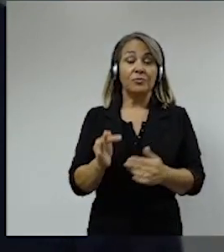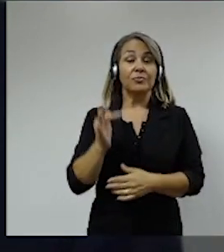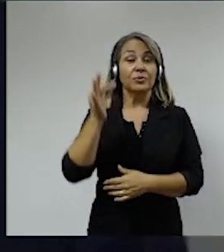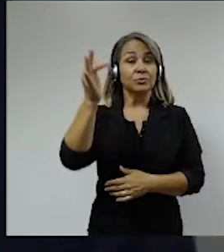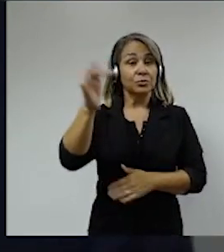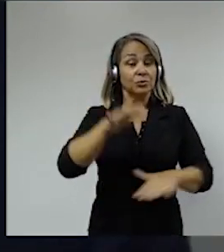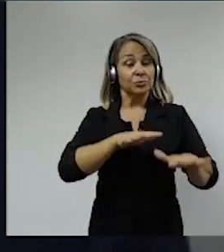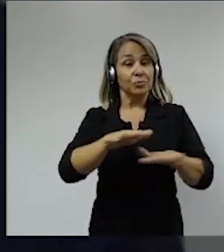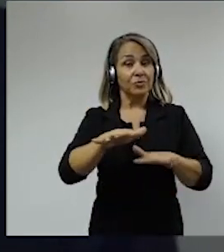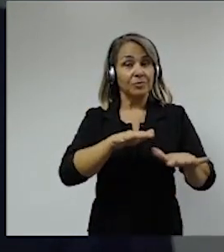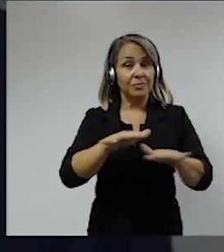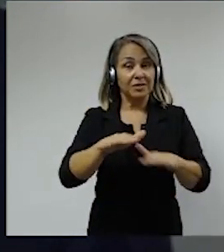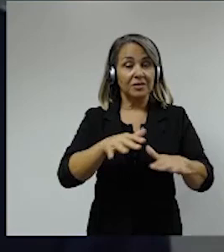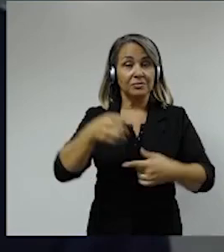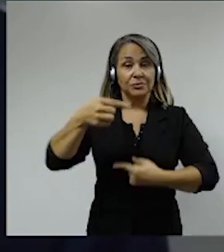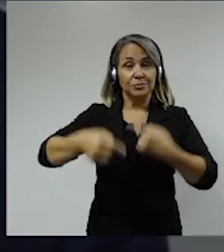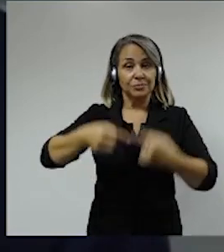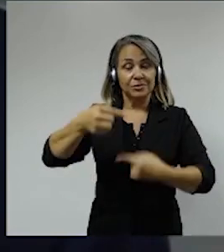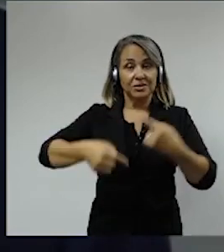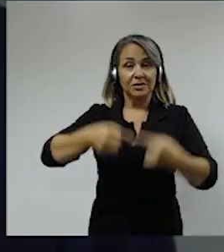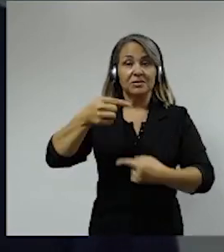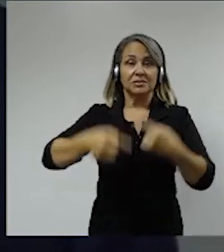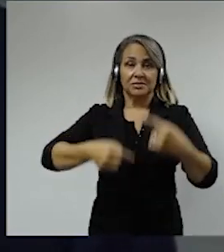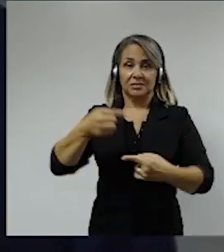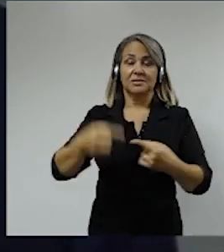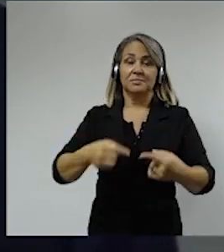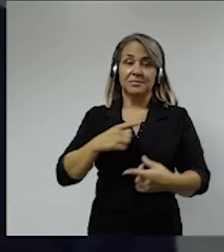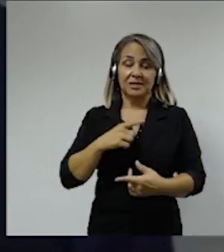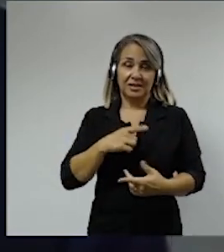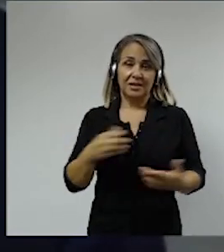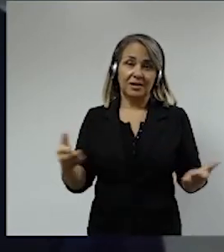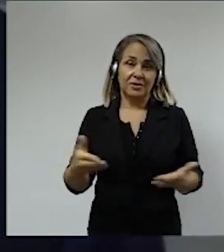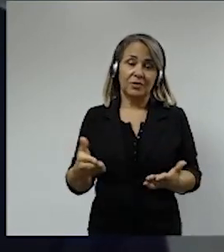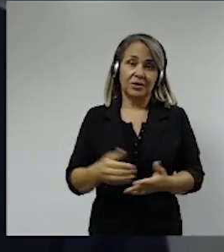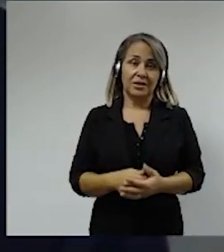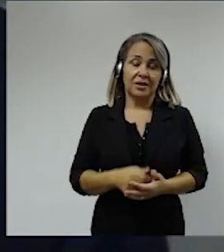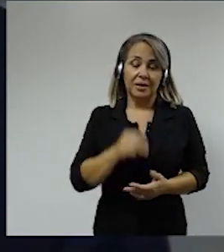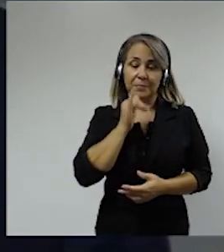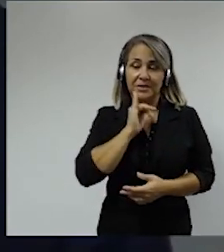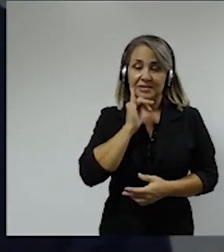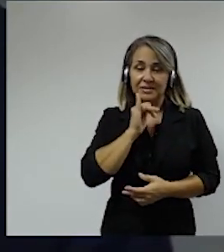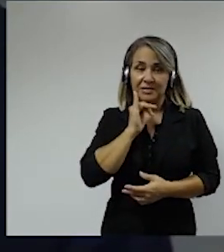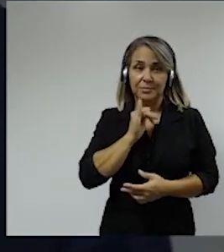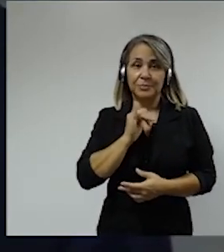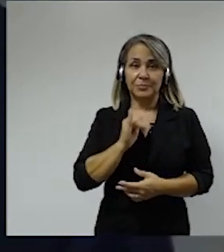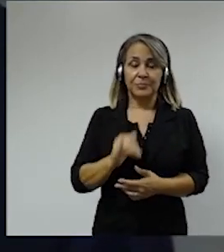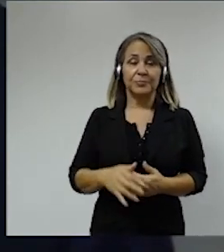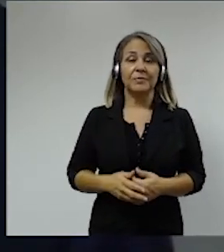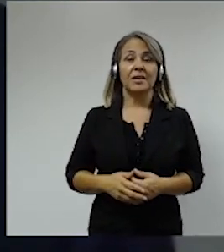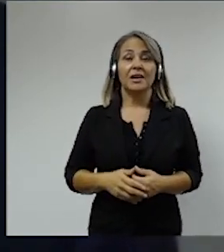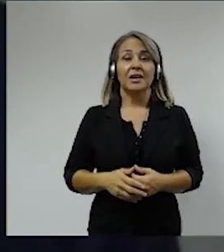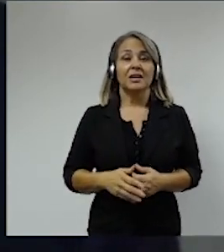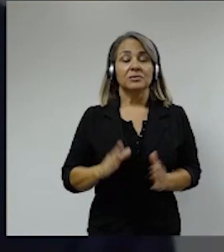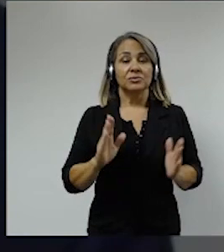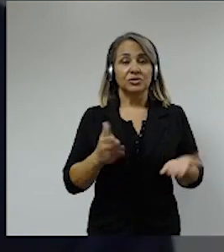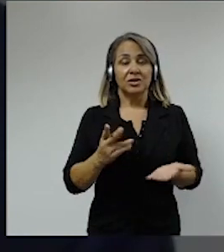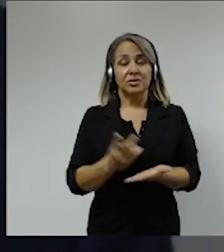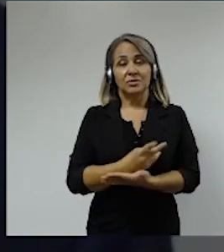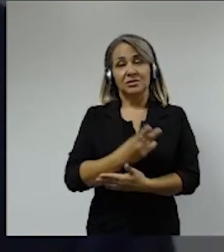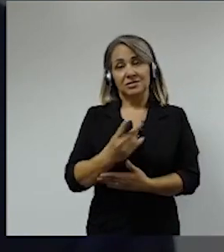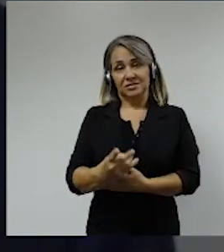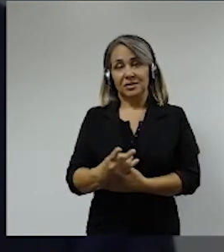ou possíveis futuros movimentos políticos, estão agora, de alguma forma, já tendo